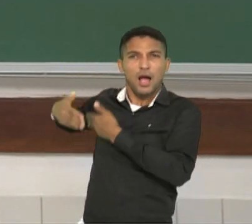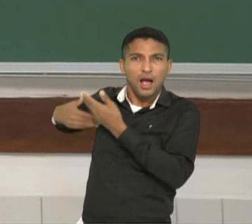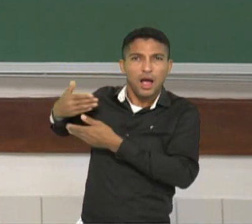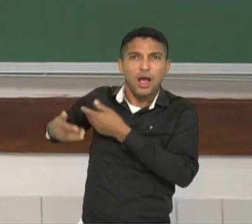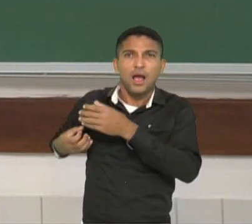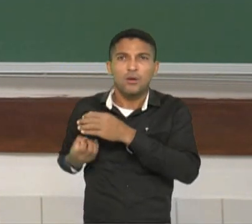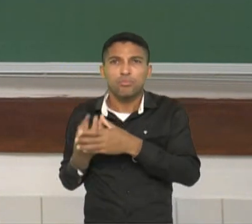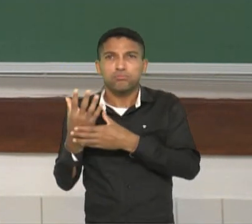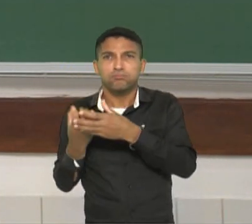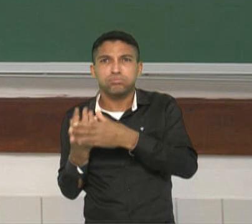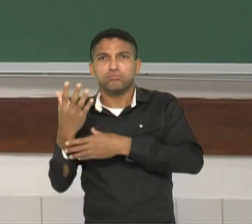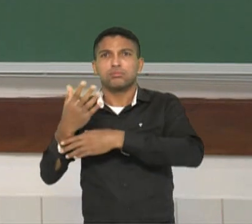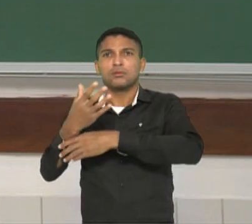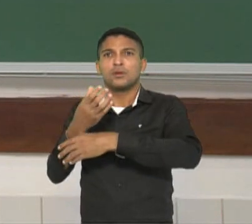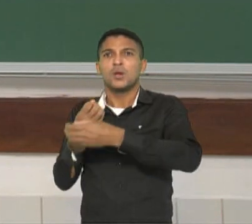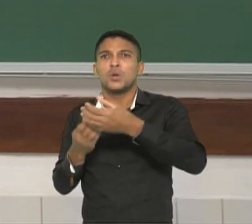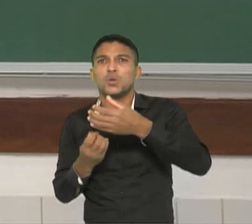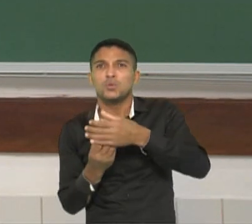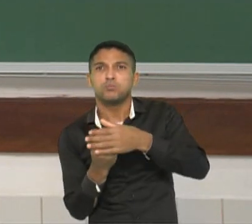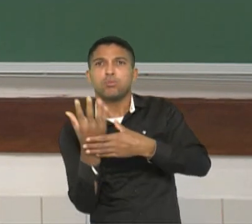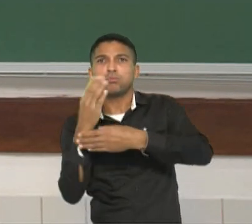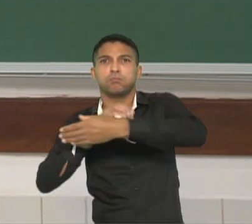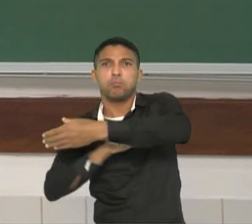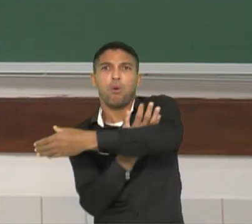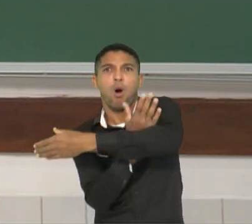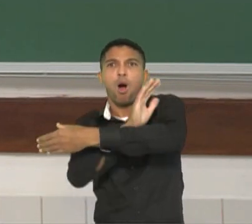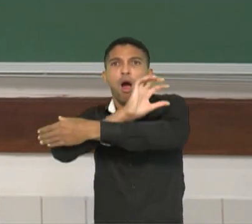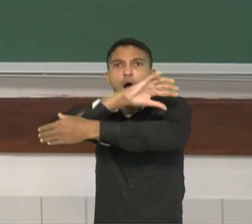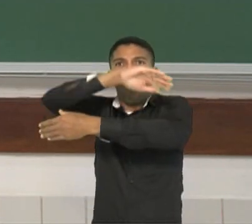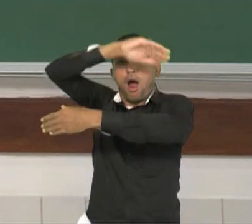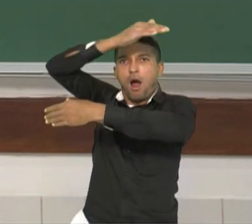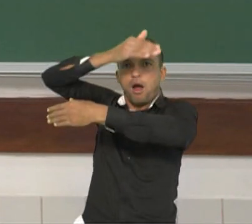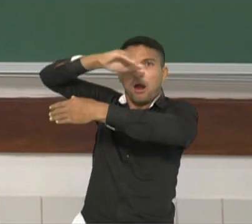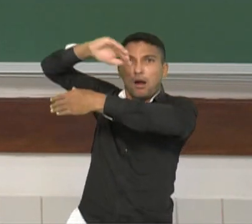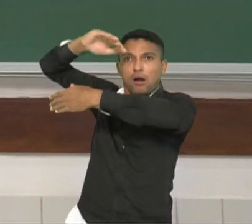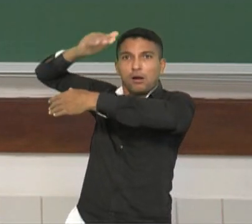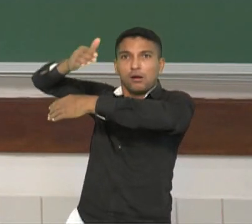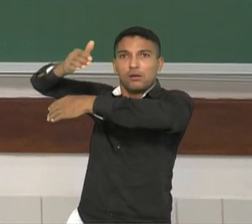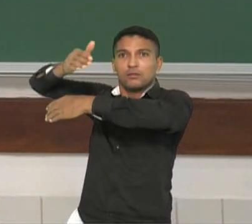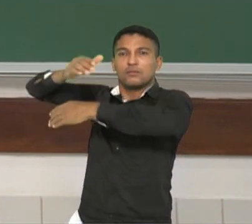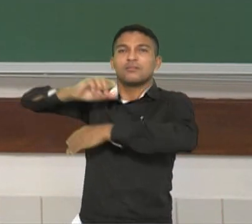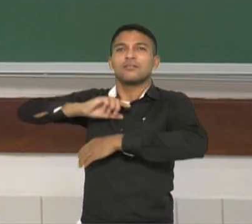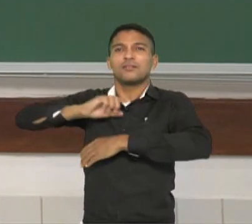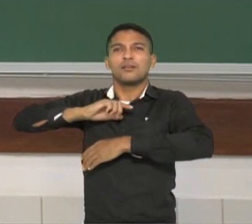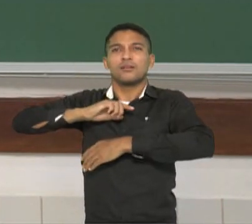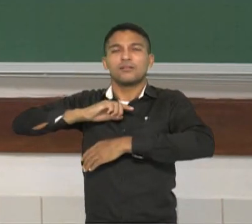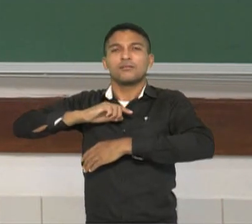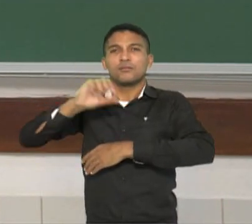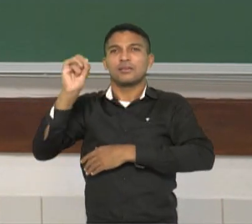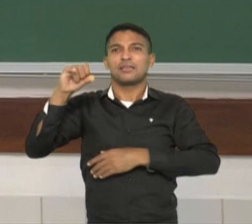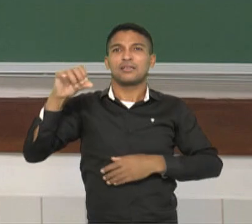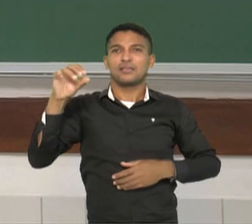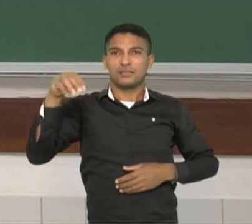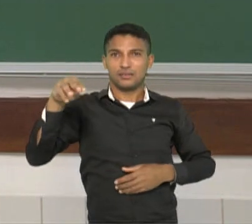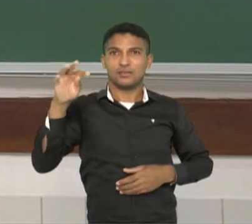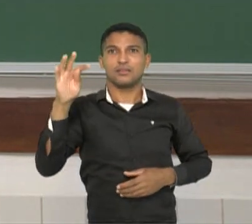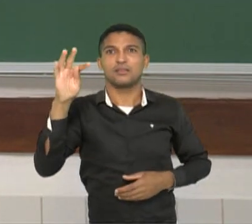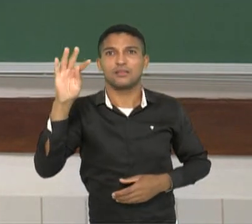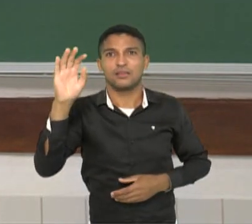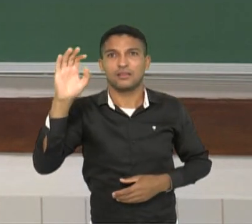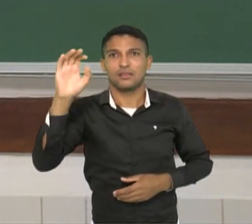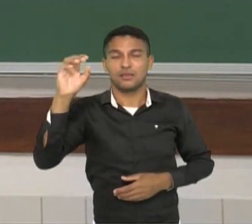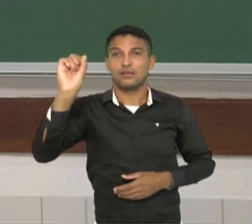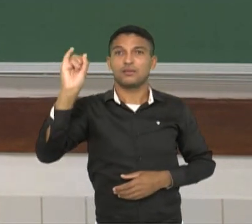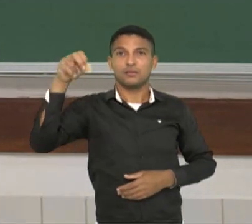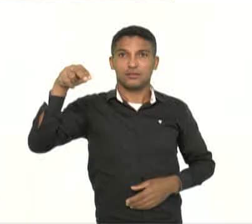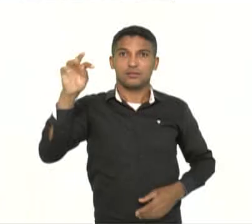desse relevo é que resultou nessa formação, os processos de intemperismo, conforme já disse para você, que você pode acompanhar